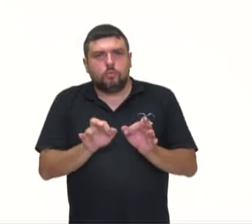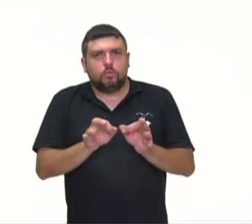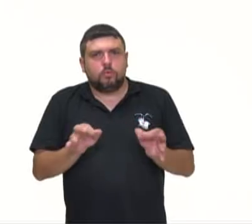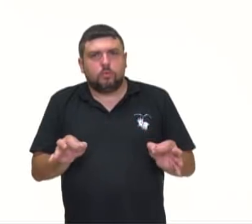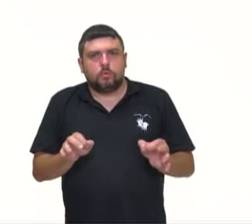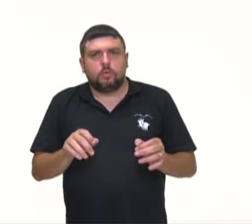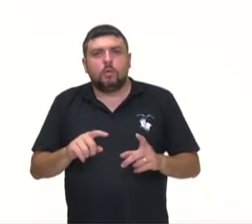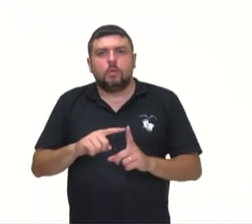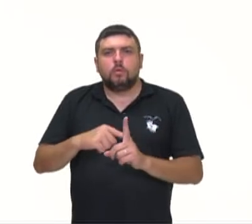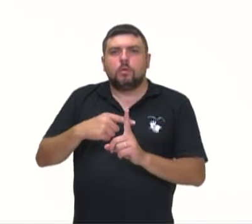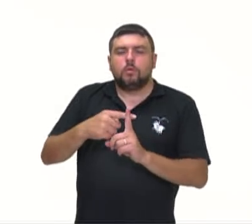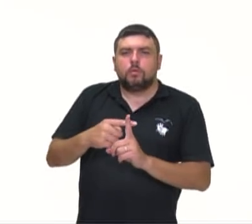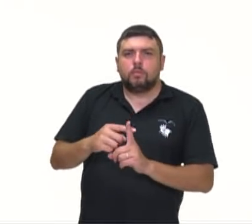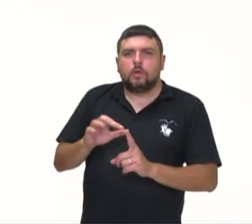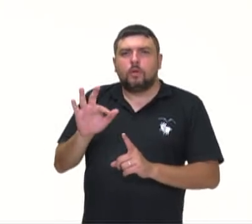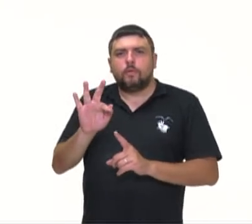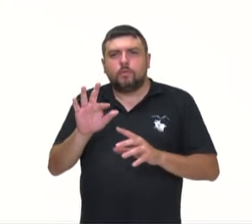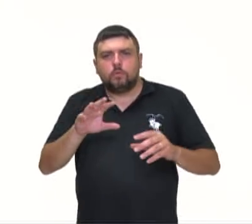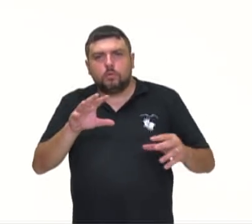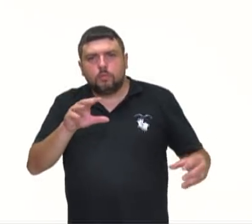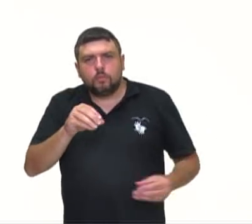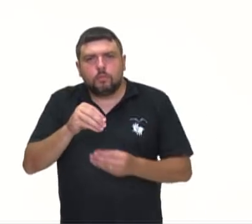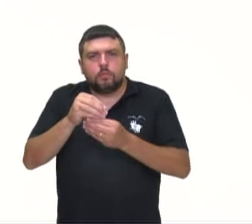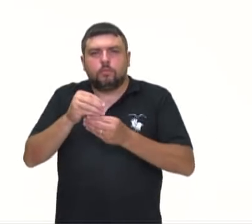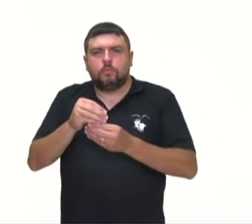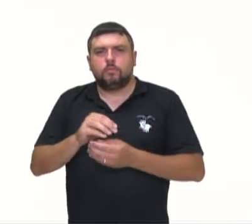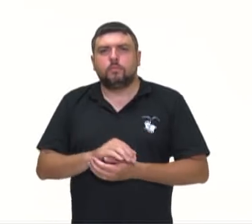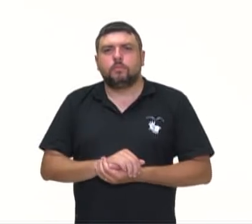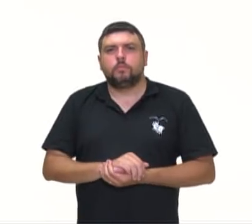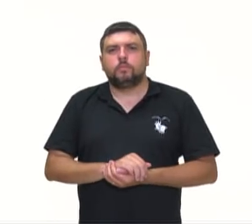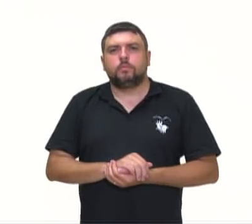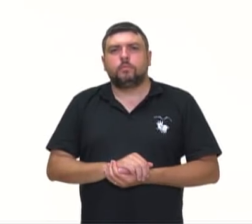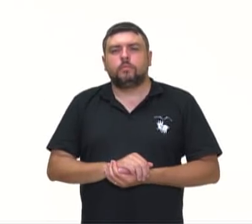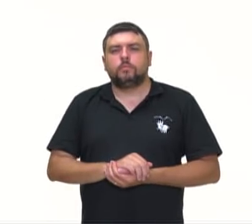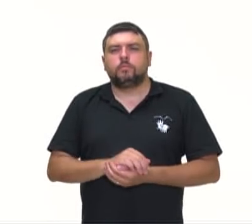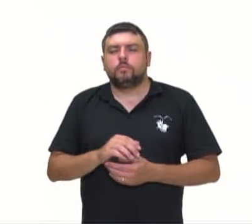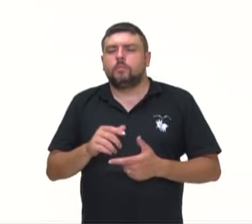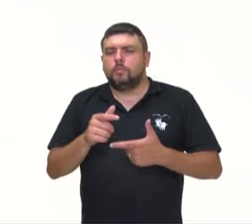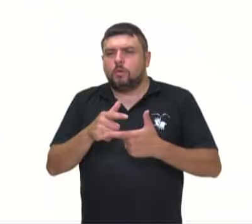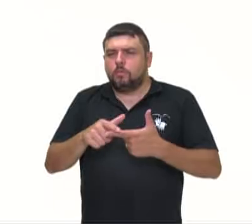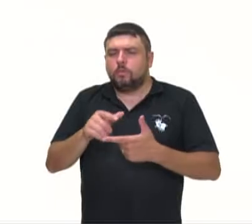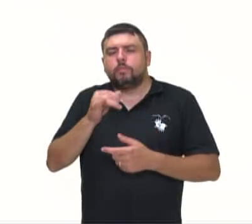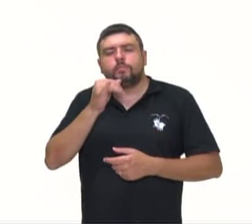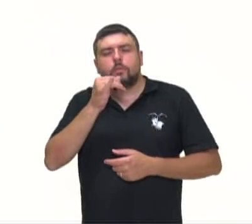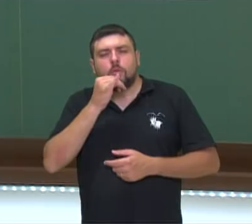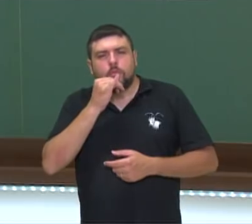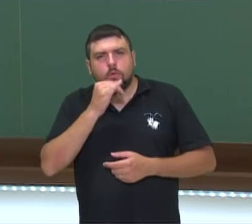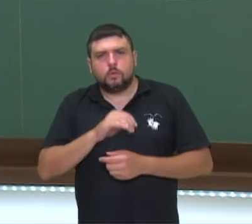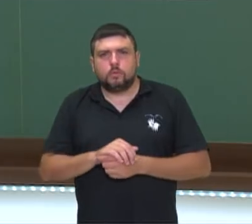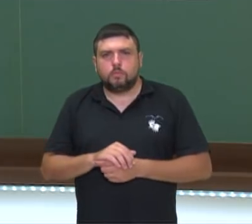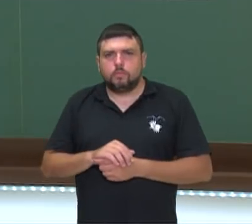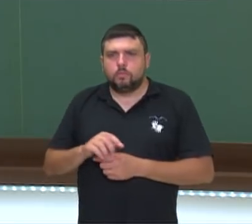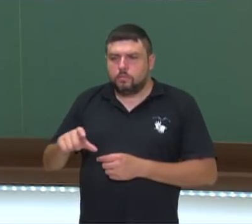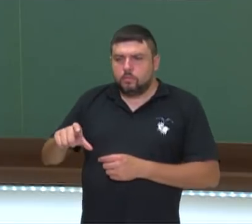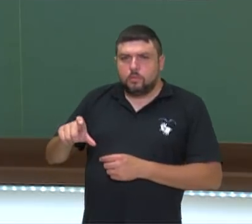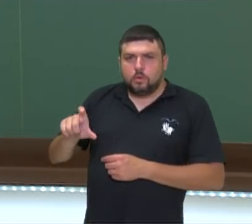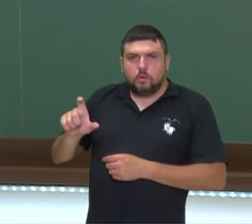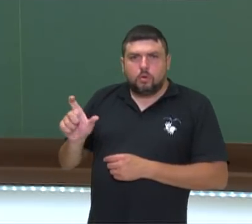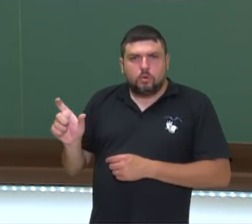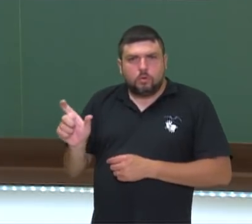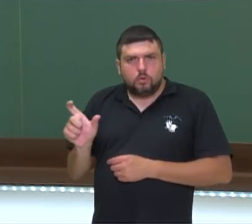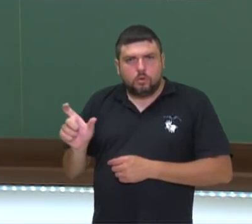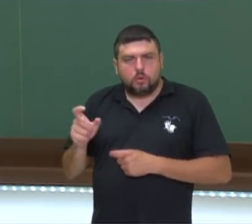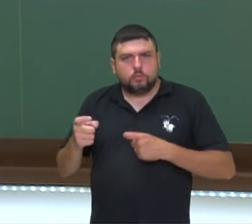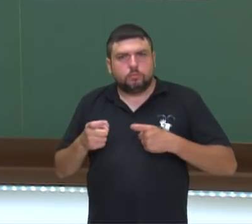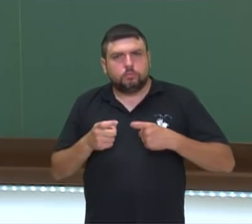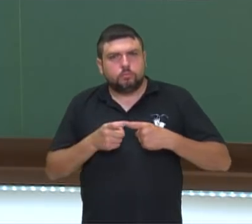atualização. Vamos pensar o seguinte problema. Um plano de saúde, por exemplo, muita gente utiliza o plano de saúde,